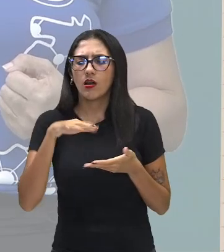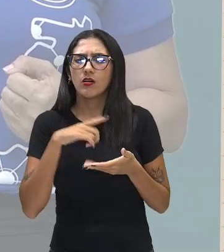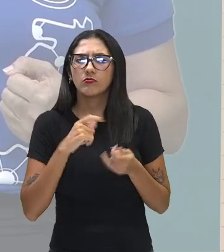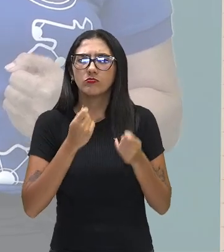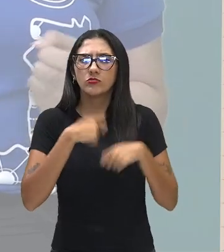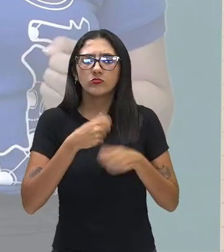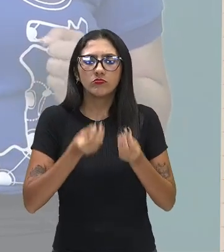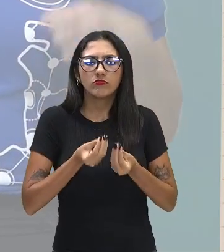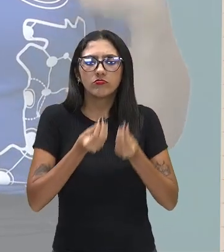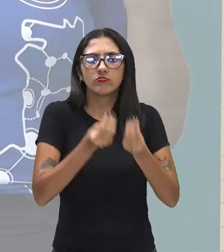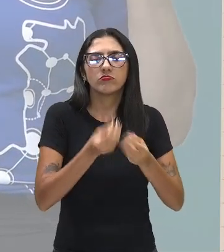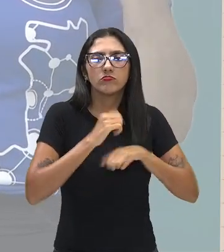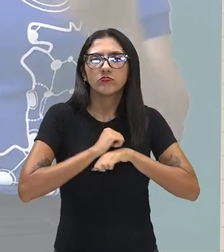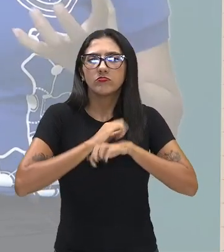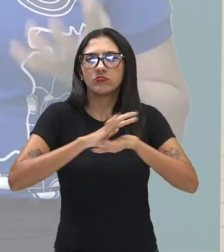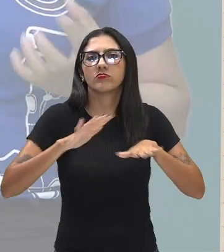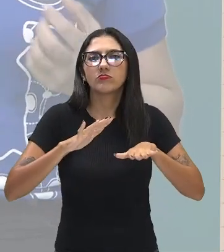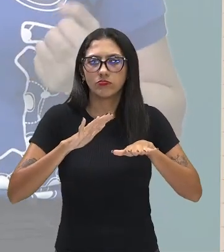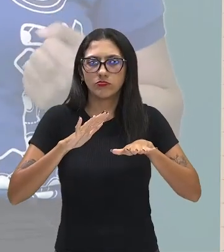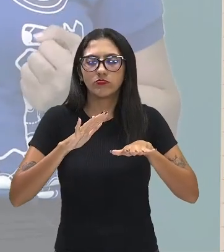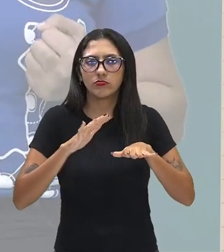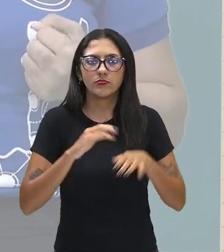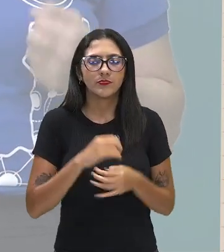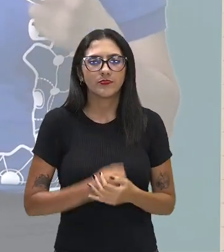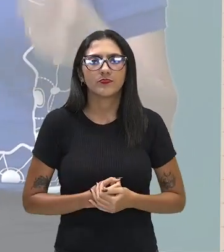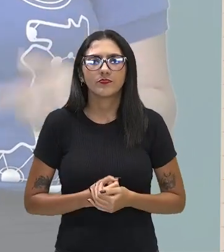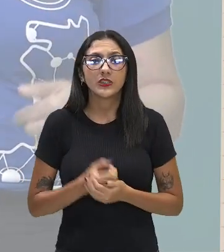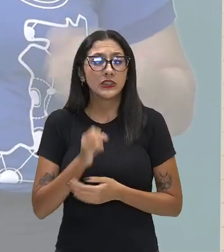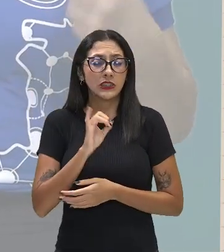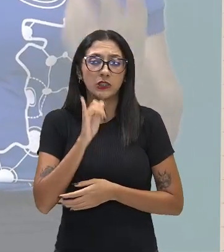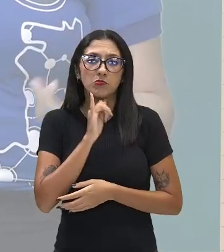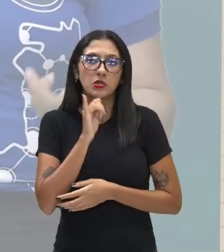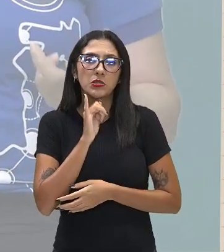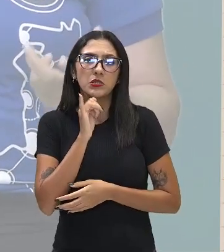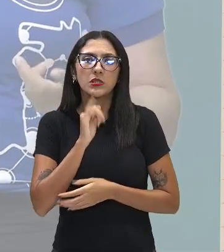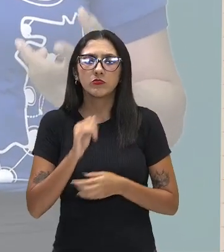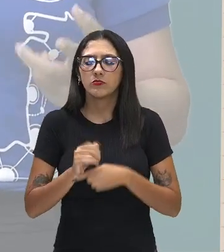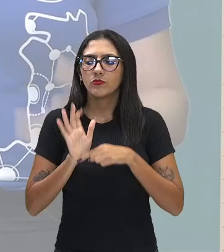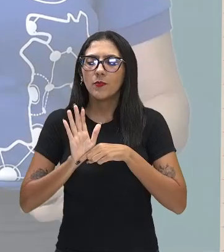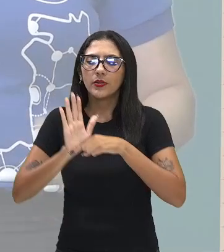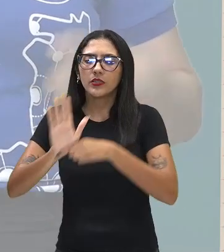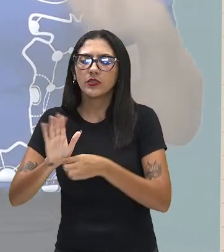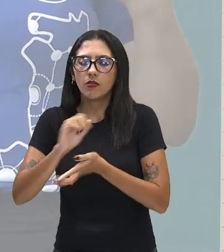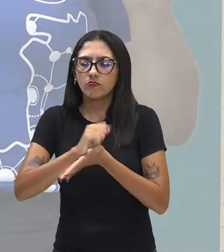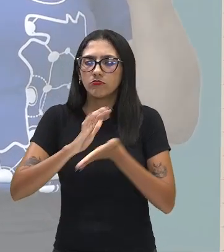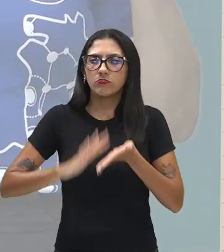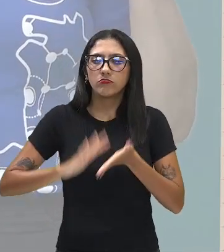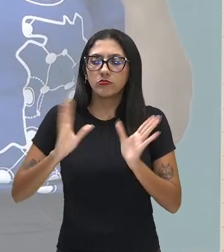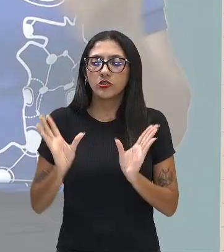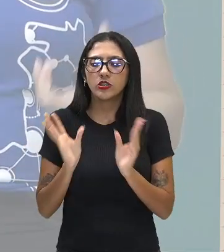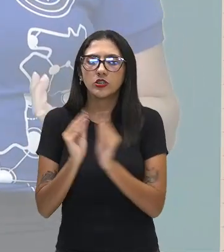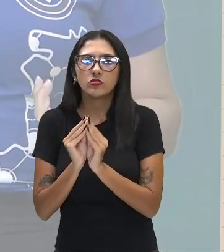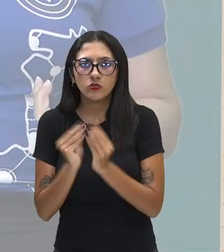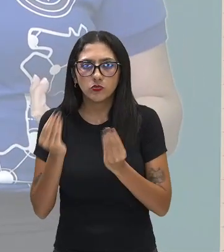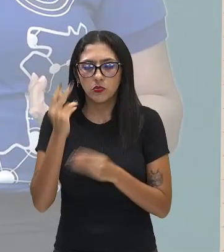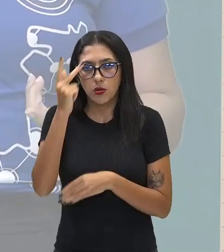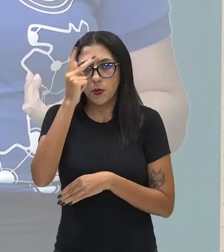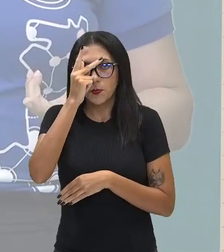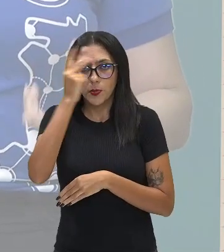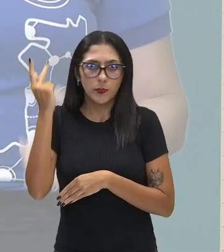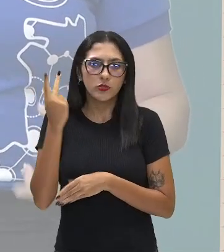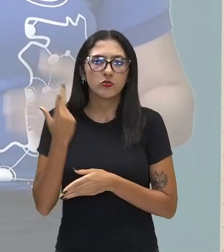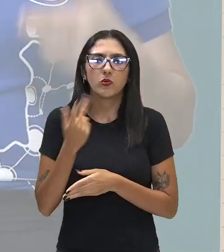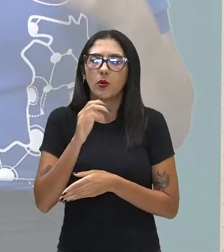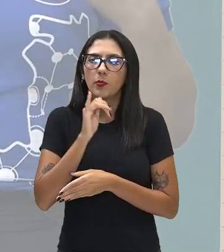resumo. Aí, claro que se for numa universidade, né, para o meu orientador, para o meu trabalho